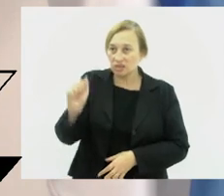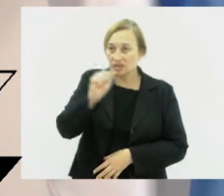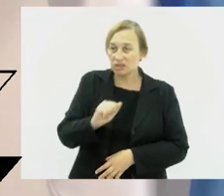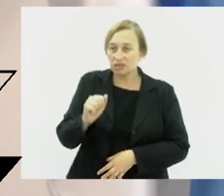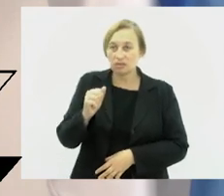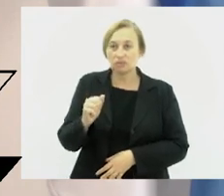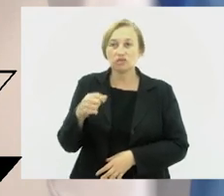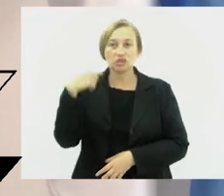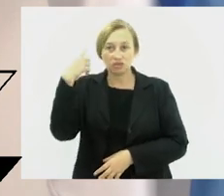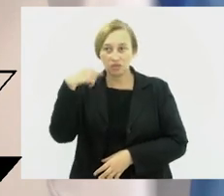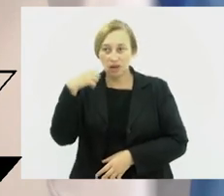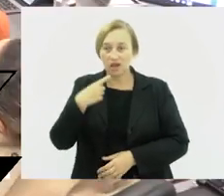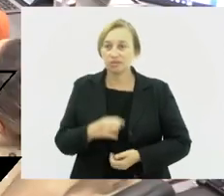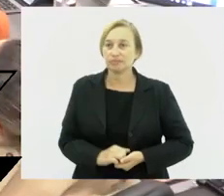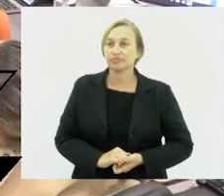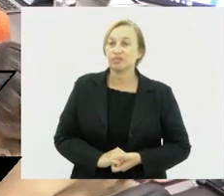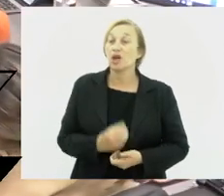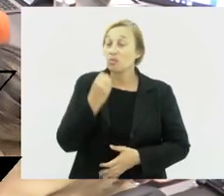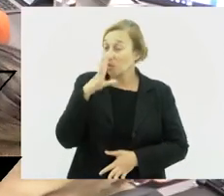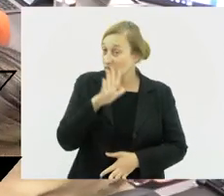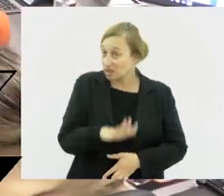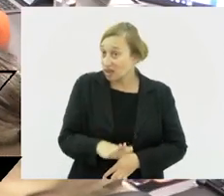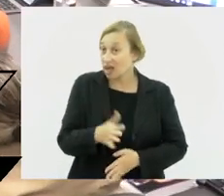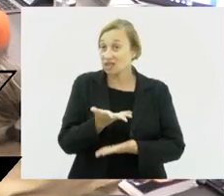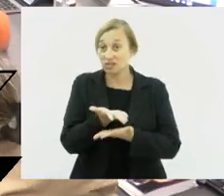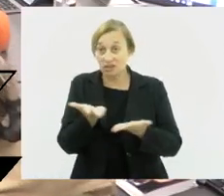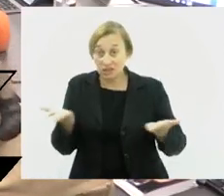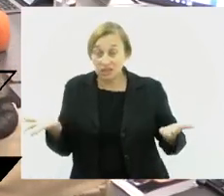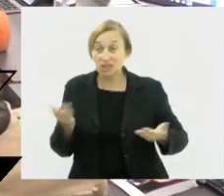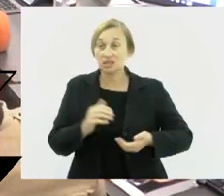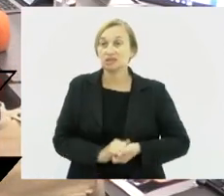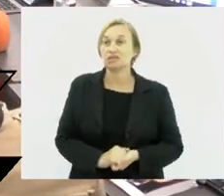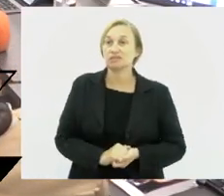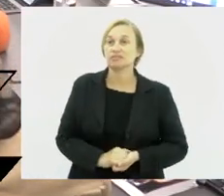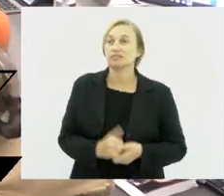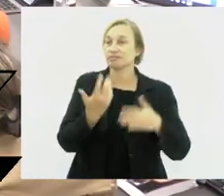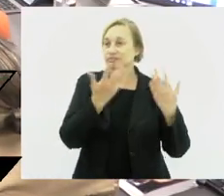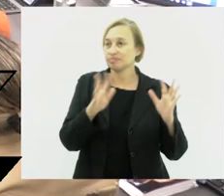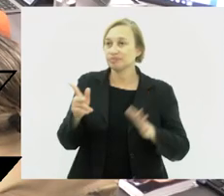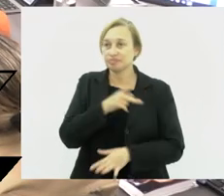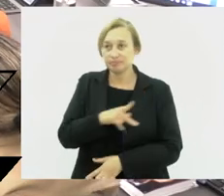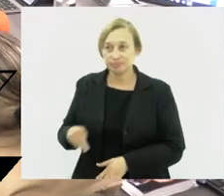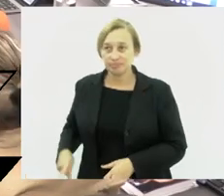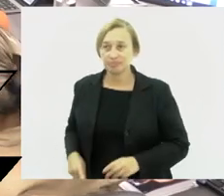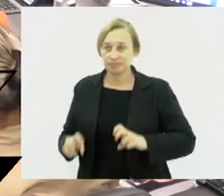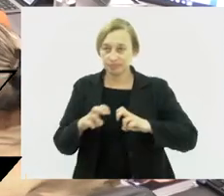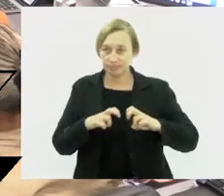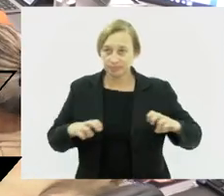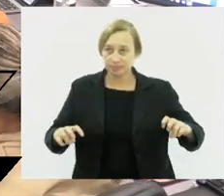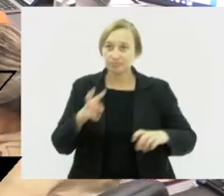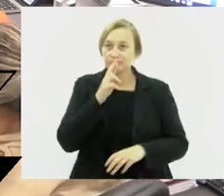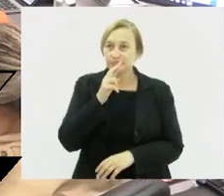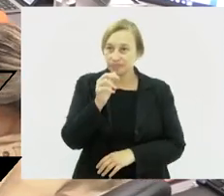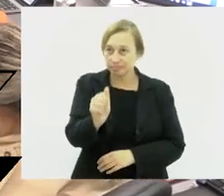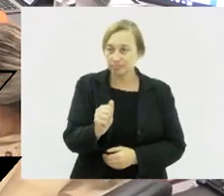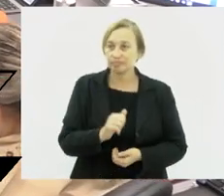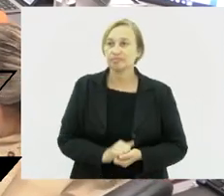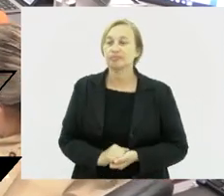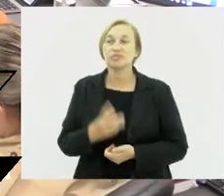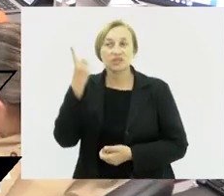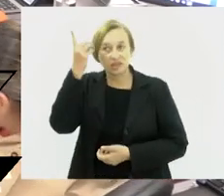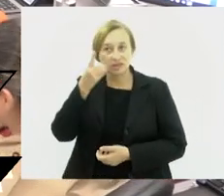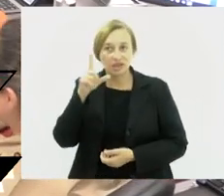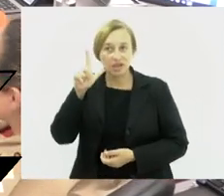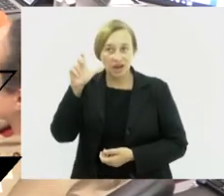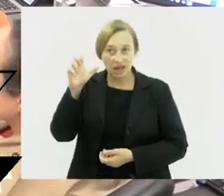Advogados. Boa tarde a todos. Cumprimento o presidente da mesa, Rodrigo Amorim, o deputado